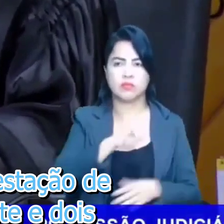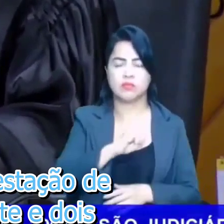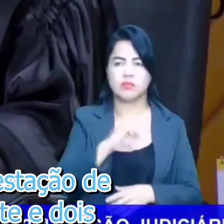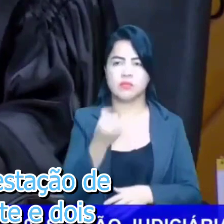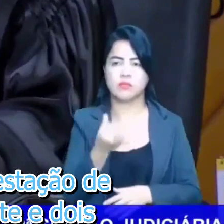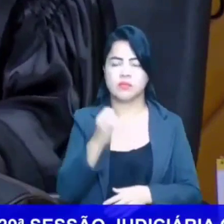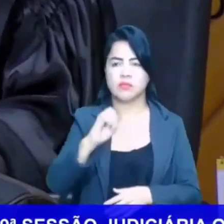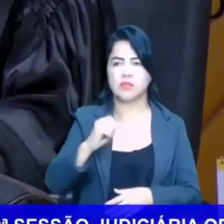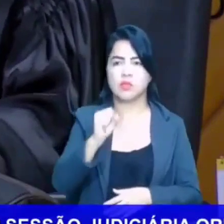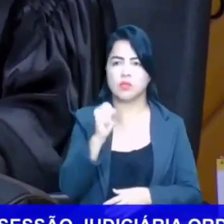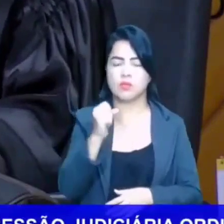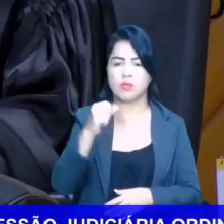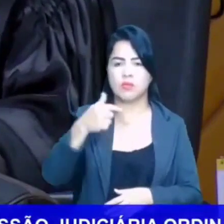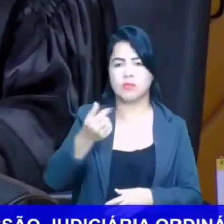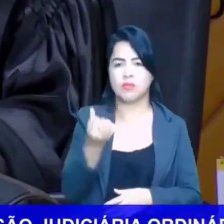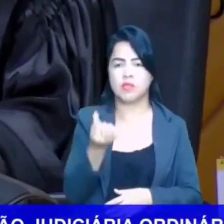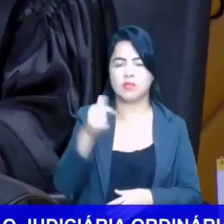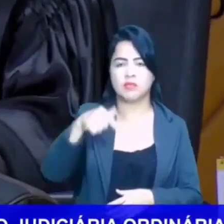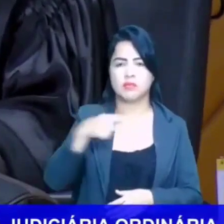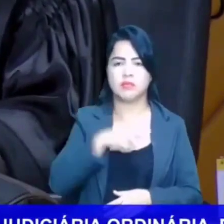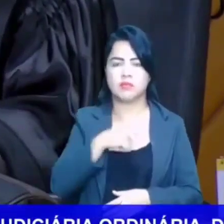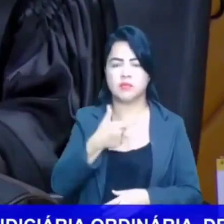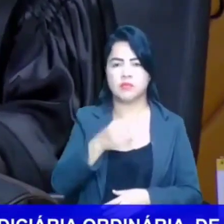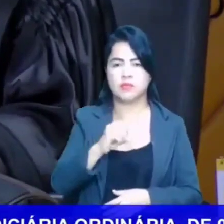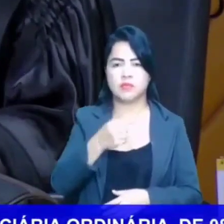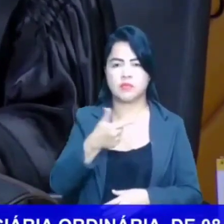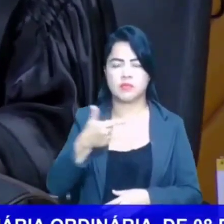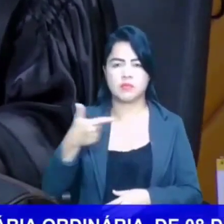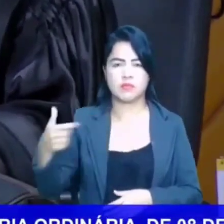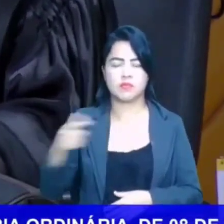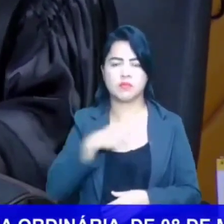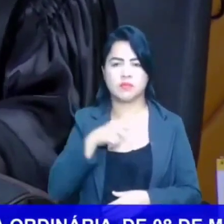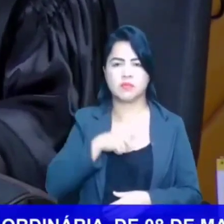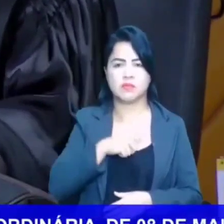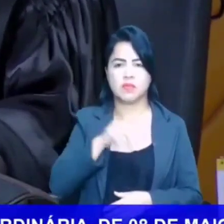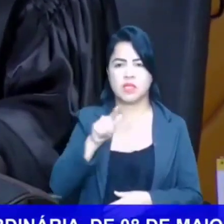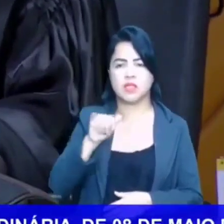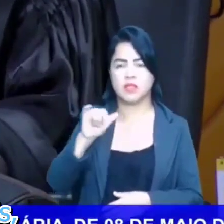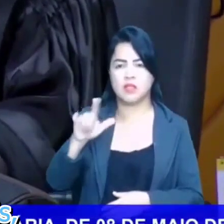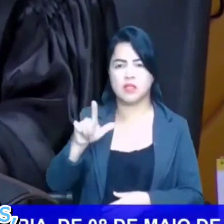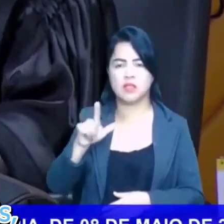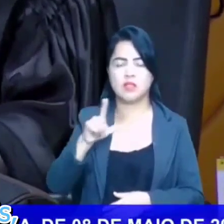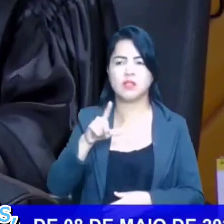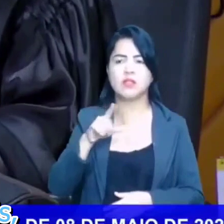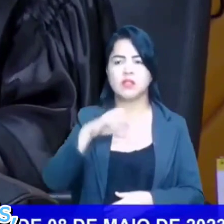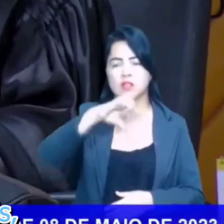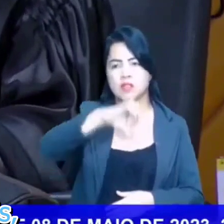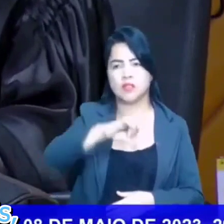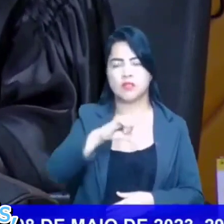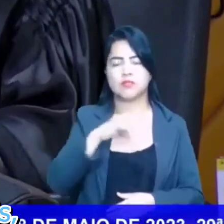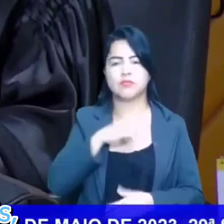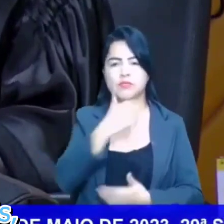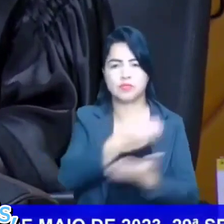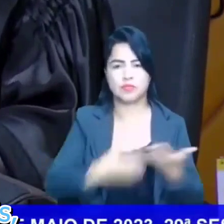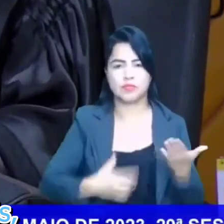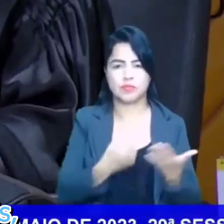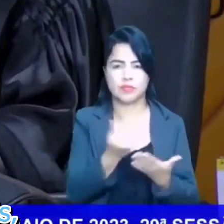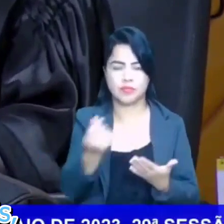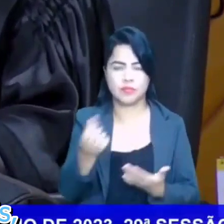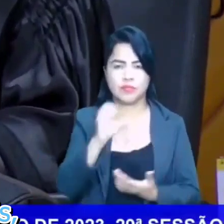0600-867 de 2022. O interessado é Jim Davis Rocha de Almeida. O item 9 é a prestação de contas